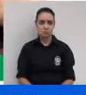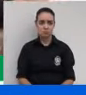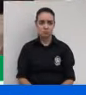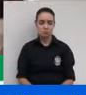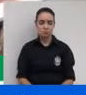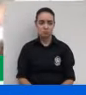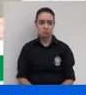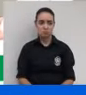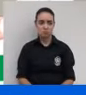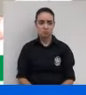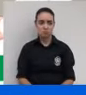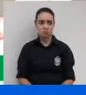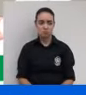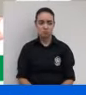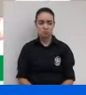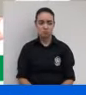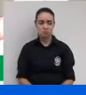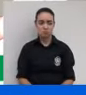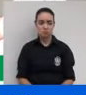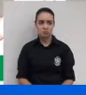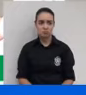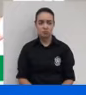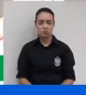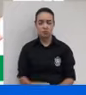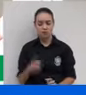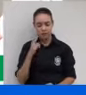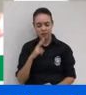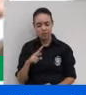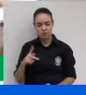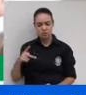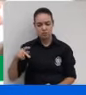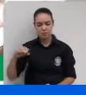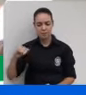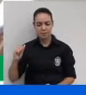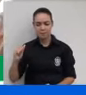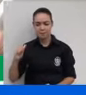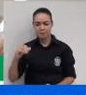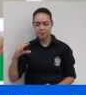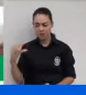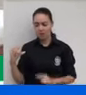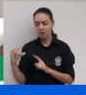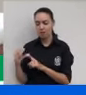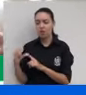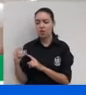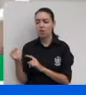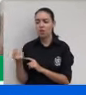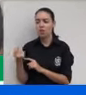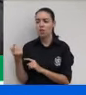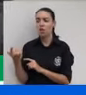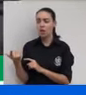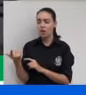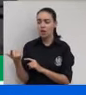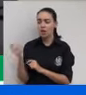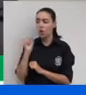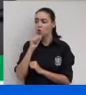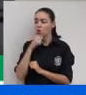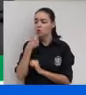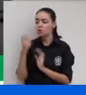o PAC as verbas do PAC da Paraíba quanto é que tem para Souza nenhum